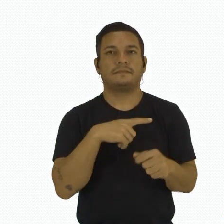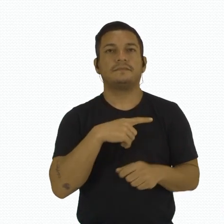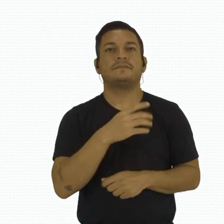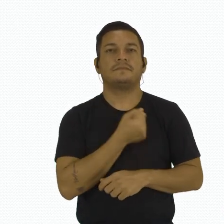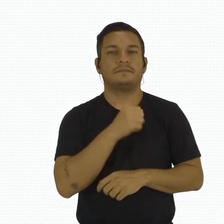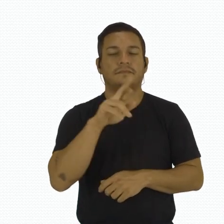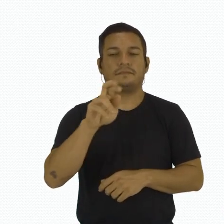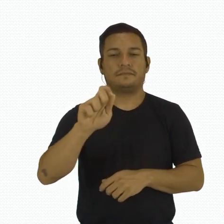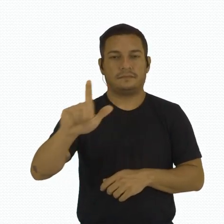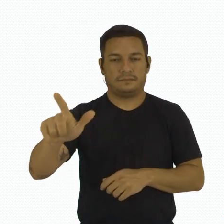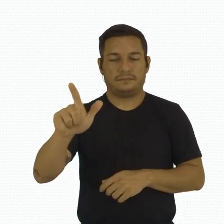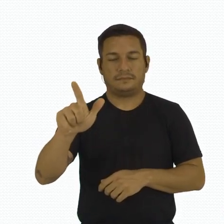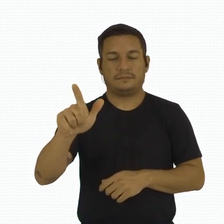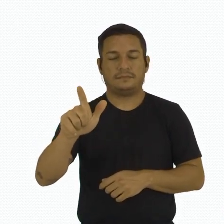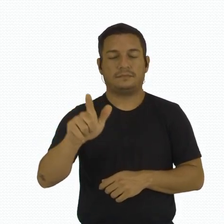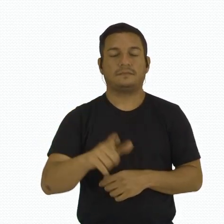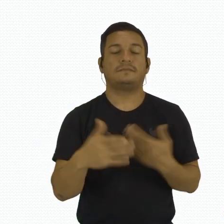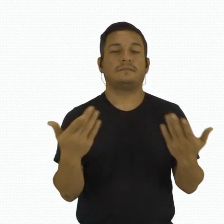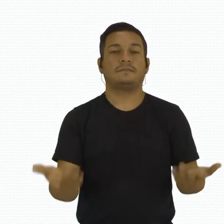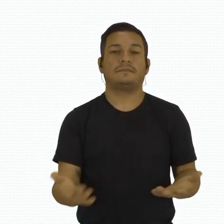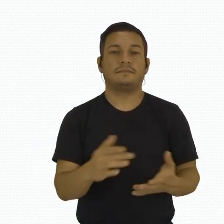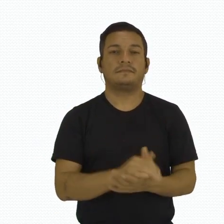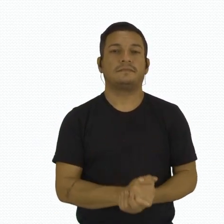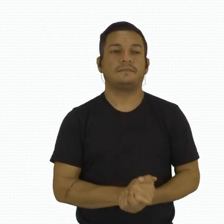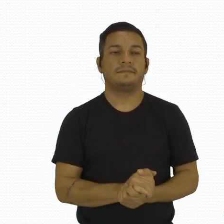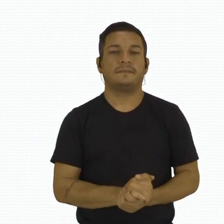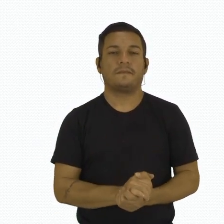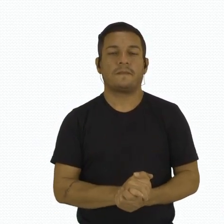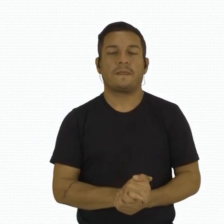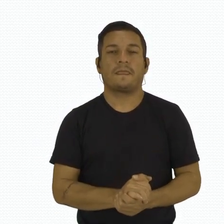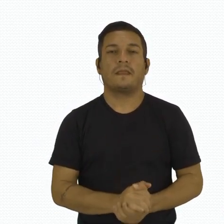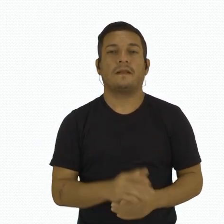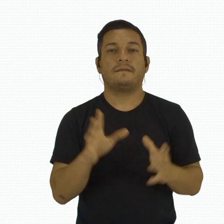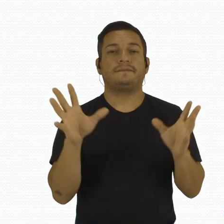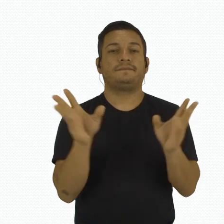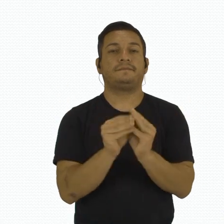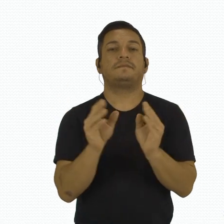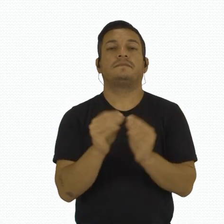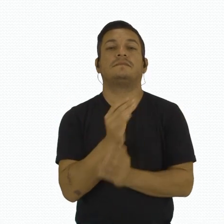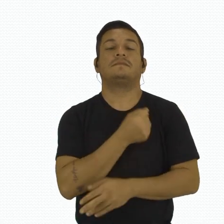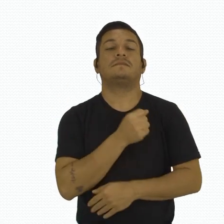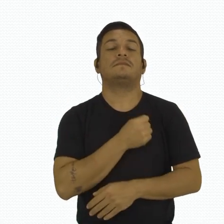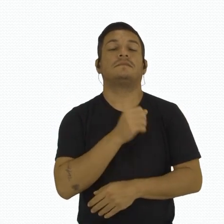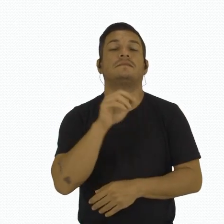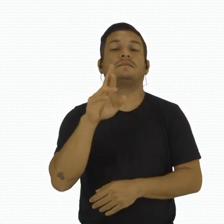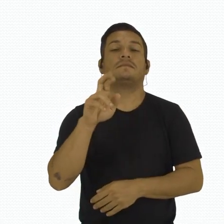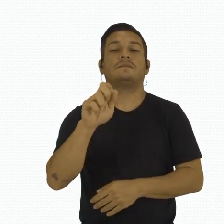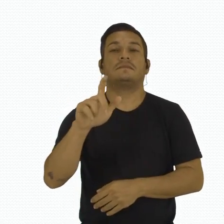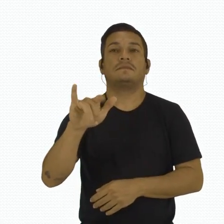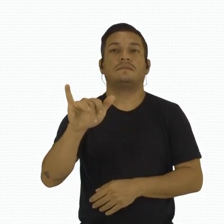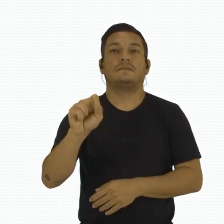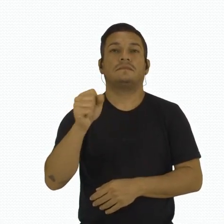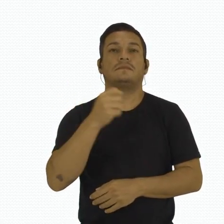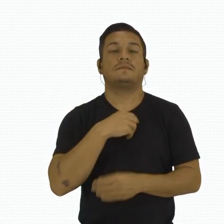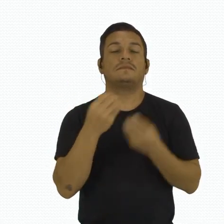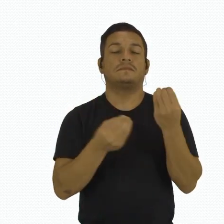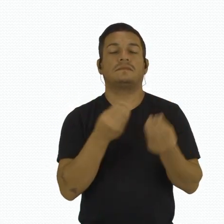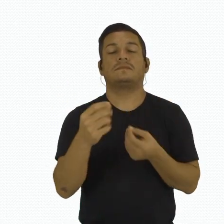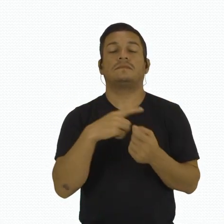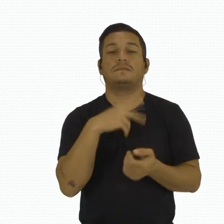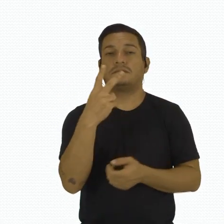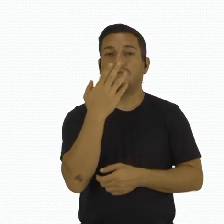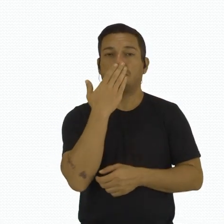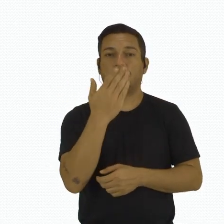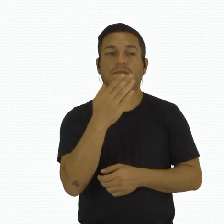número real, certo? Então, nesse caso aí, ó, a gente vai resumir números reais da seguinte forma. Nós vamos ter dois tipos de números